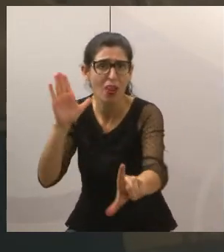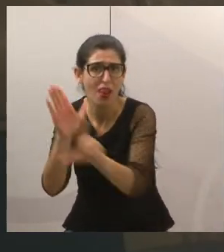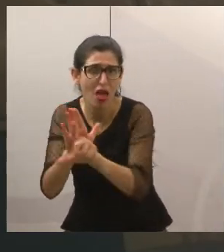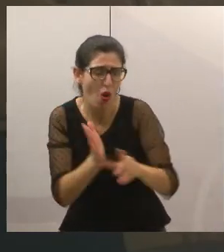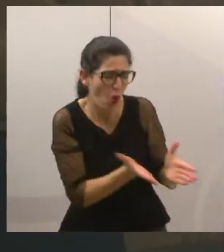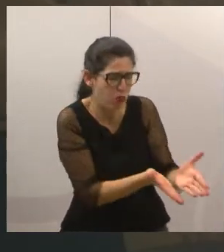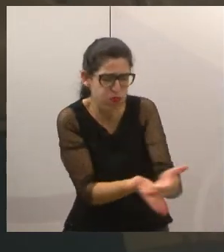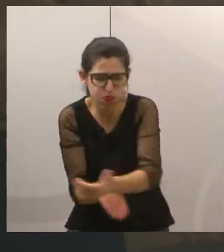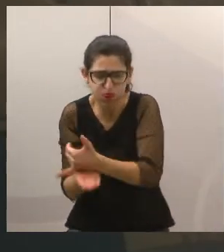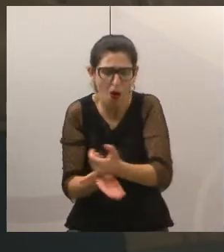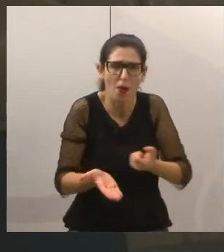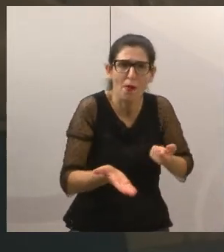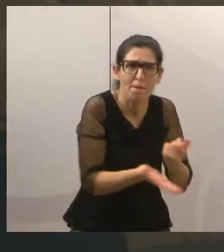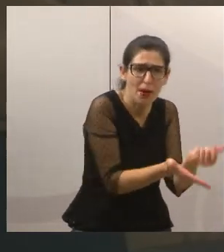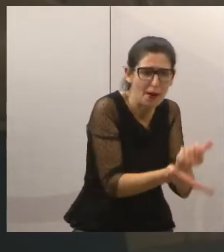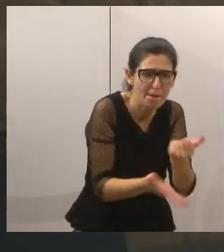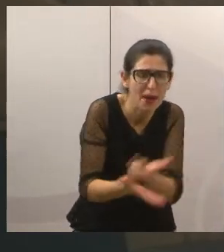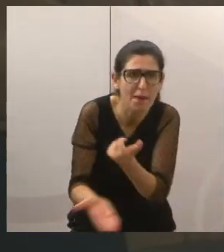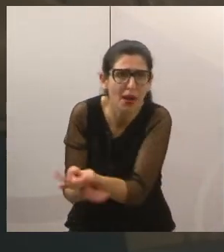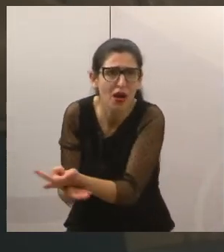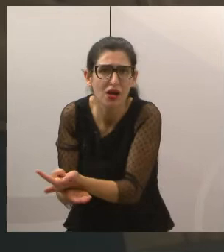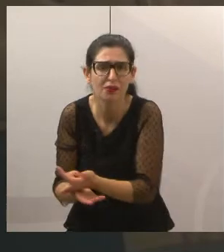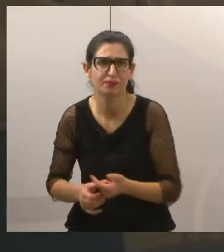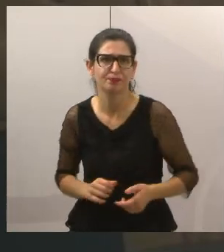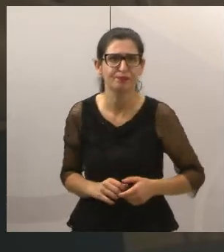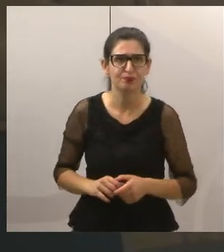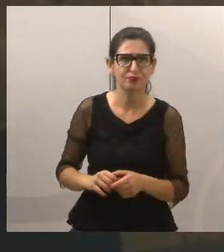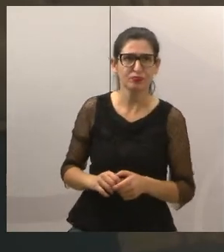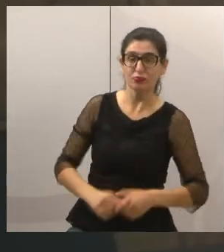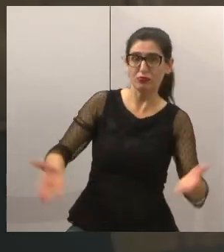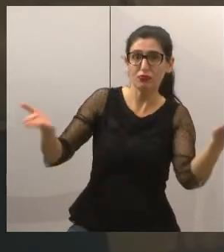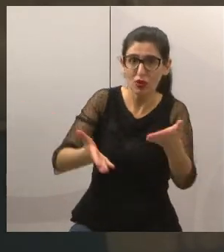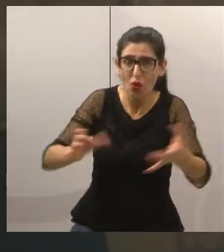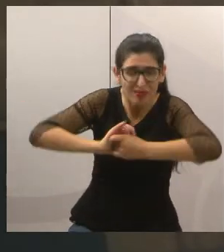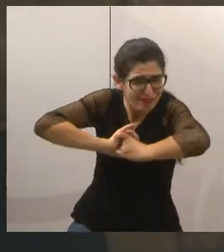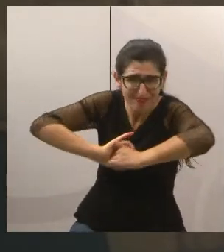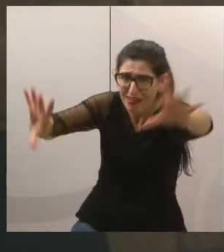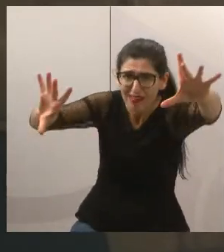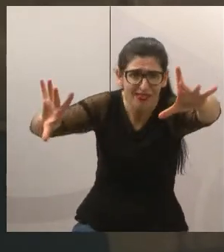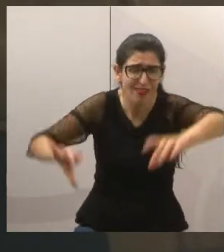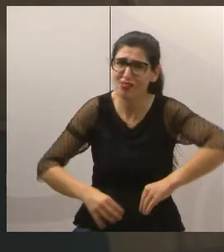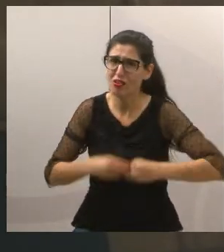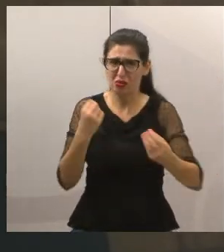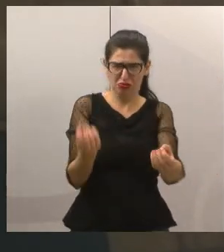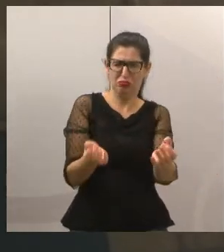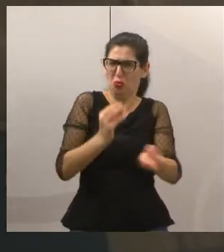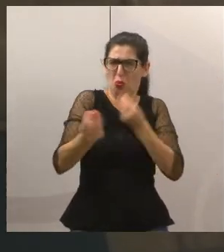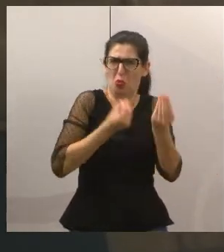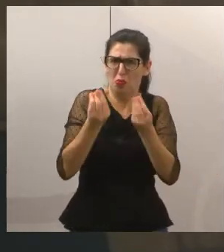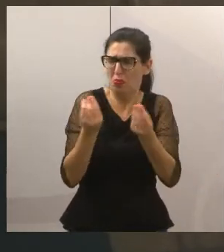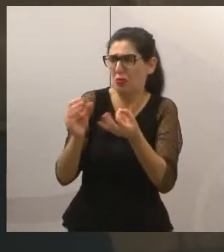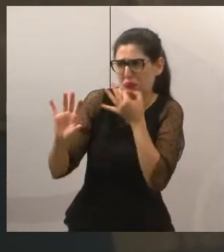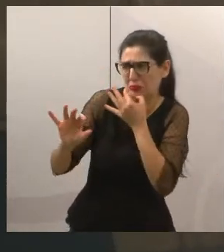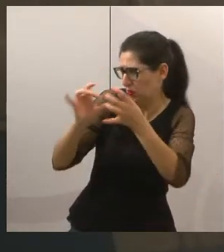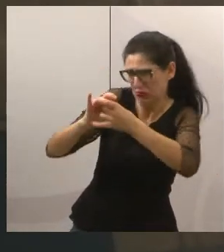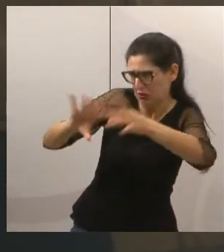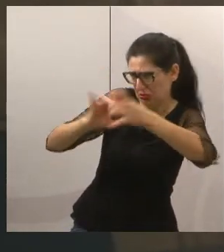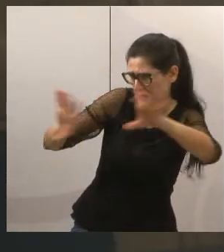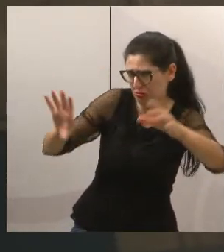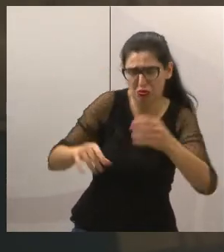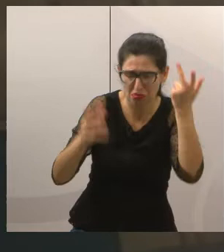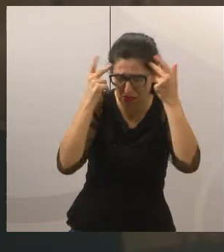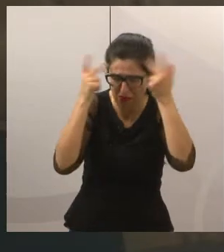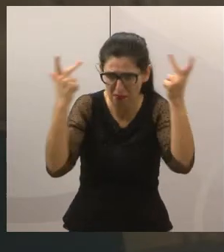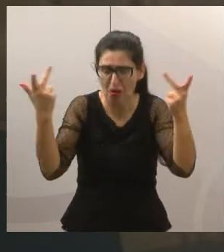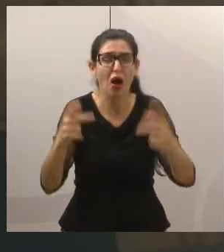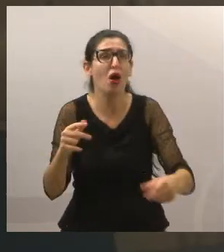do pressuposto que nós vamos analisar o orçamento de uma forma republicana. O que está constando na lei desde 2018, algumas